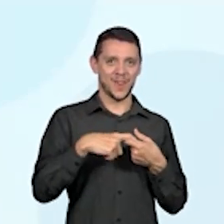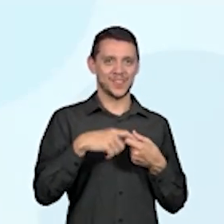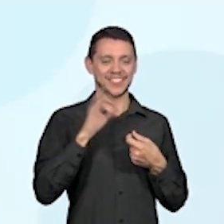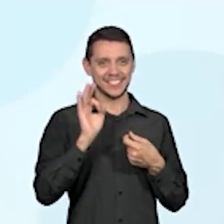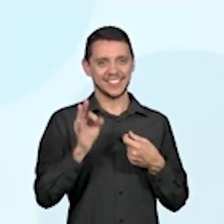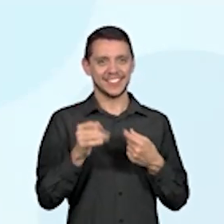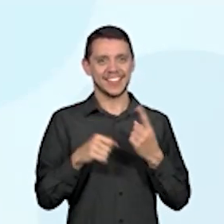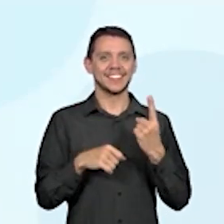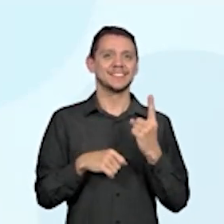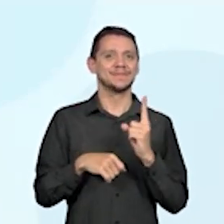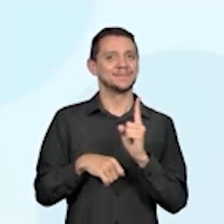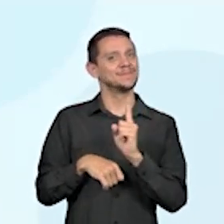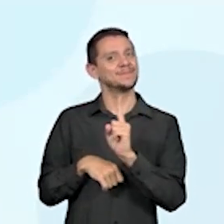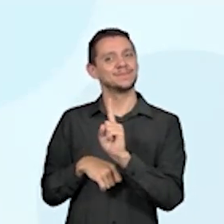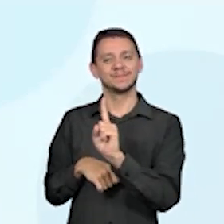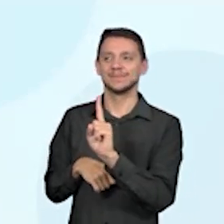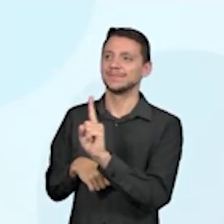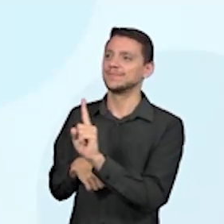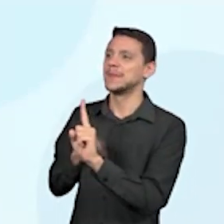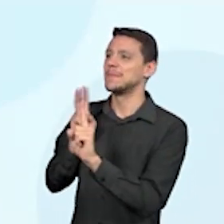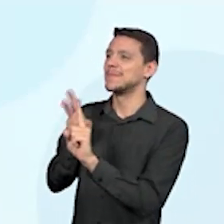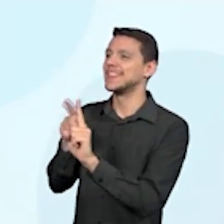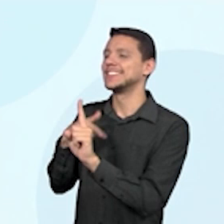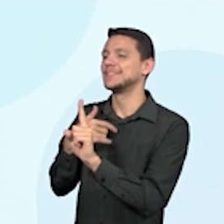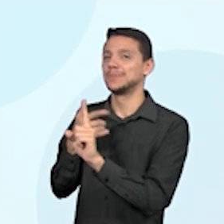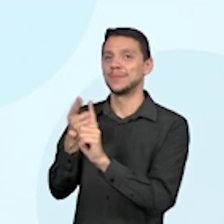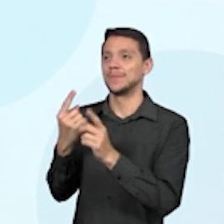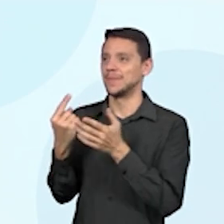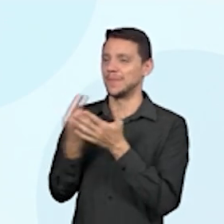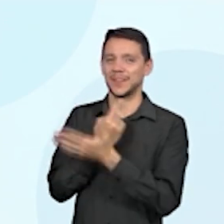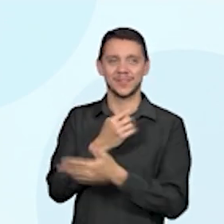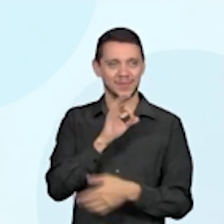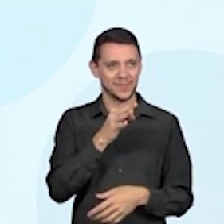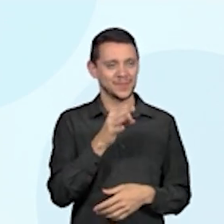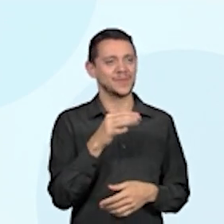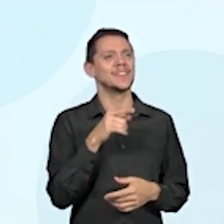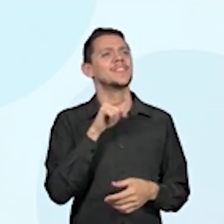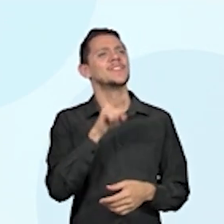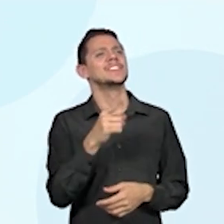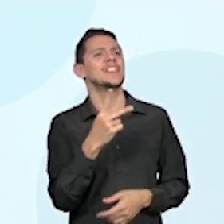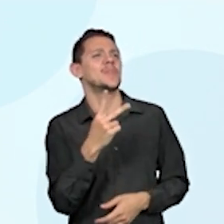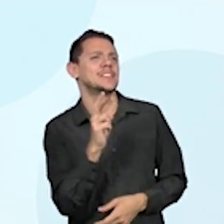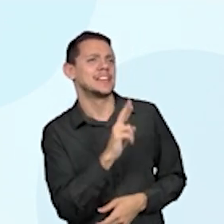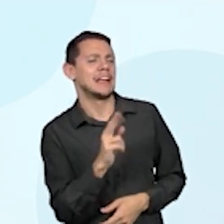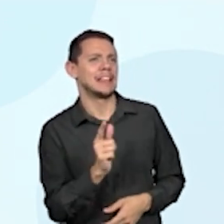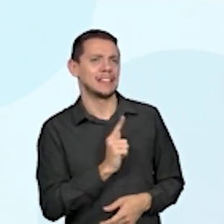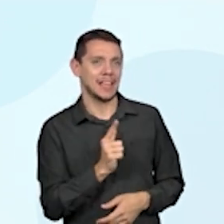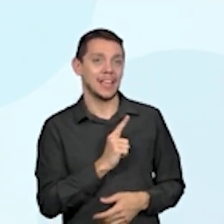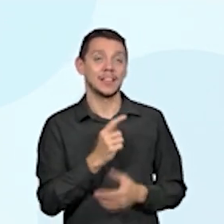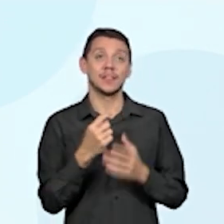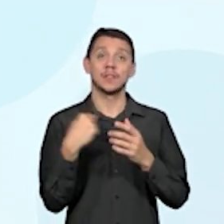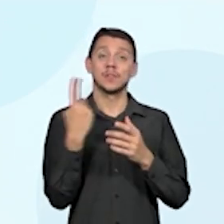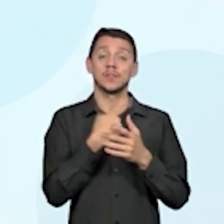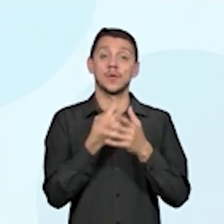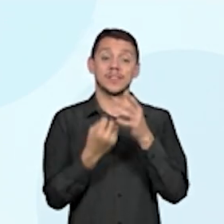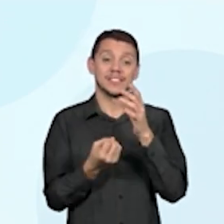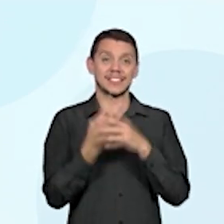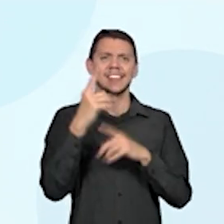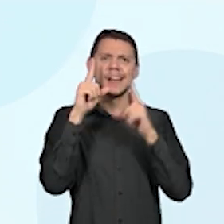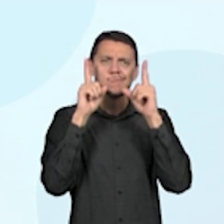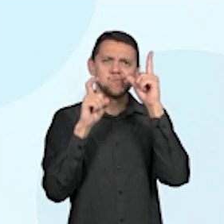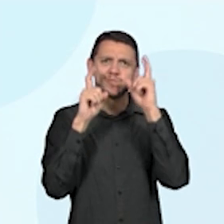estava aquele que perguntou: você tem R$2? E vamos criar as expressões e desenhar as expressões